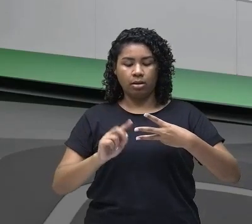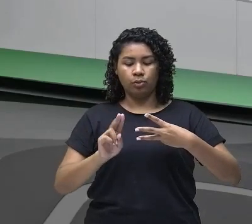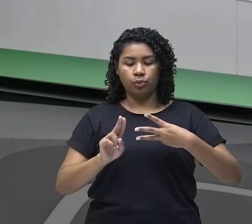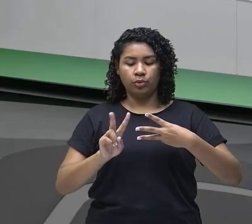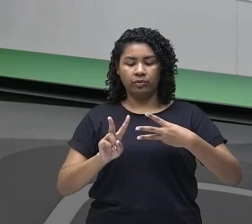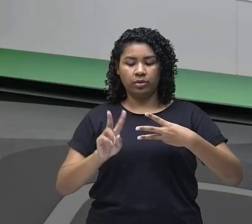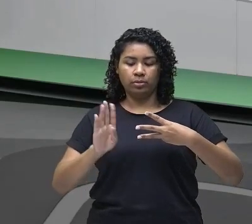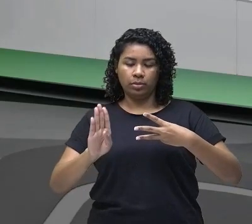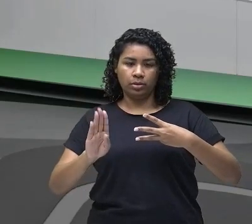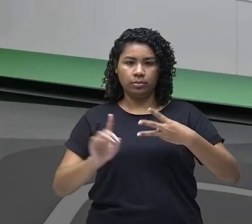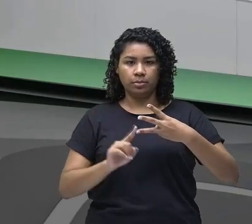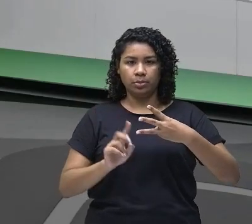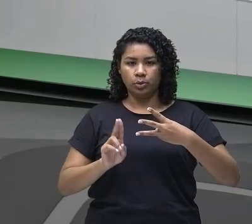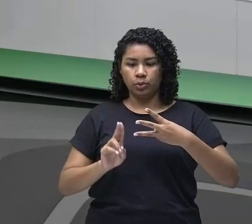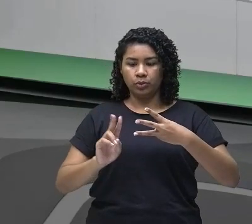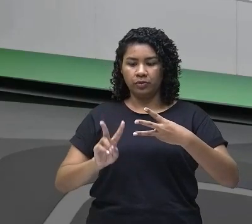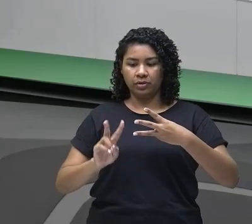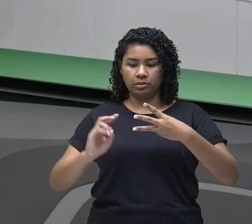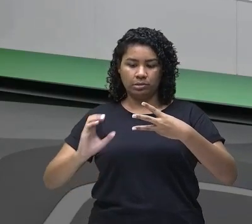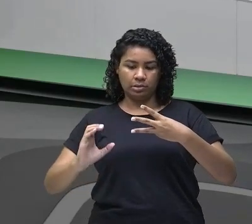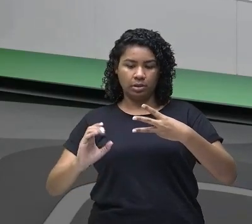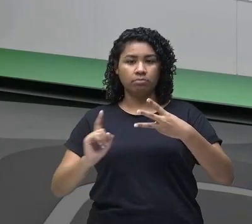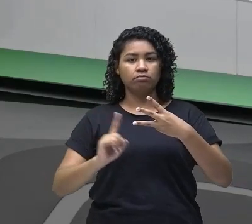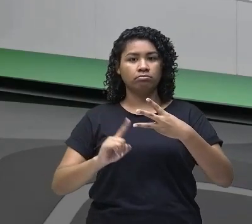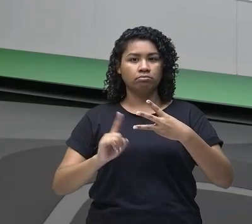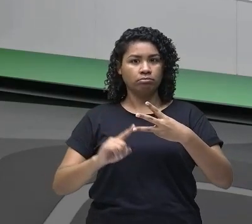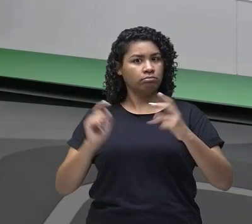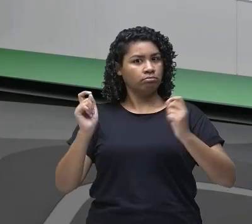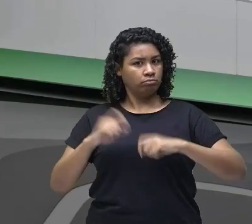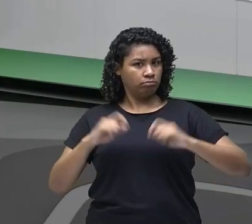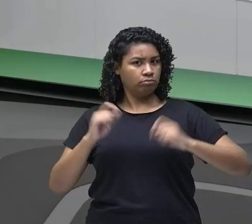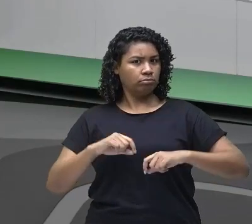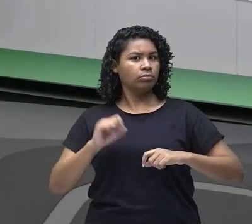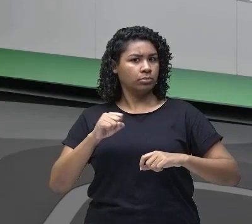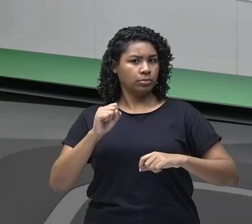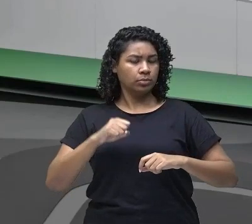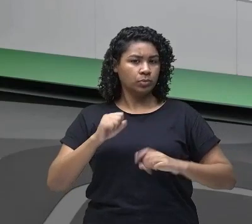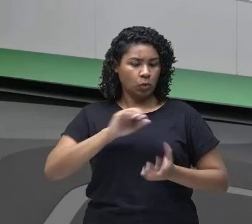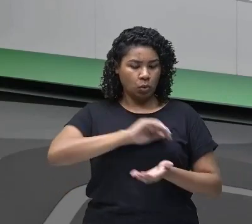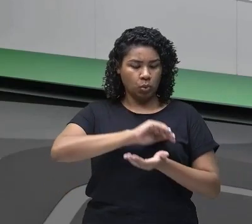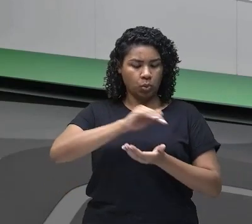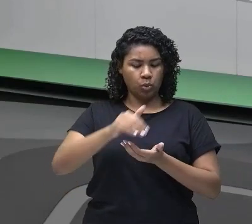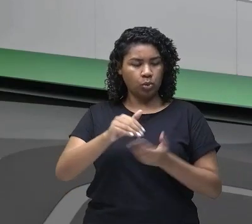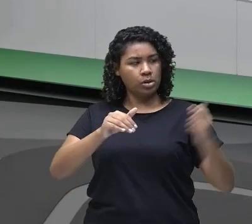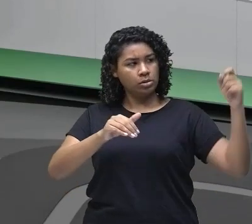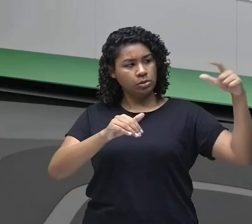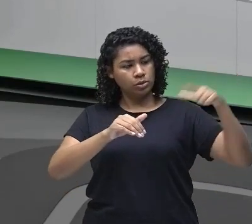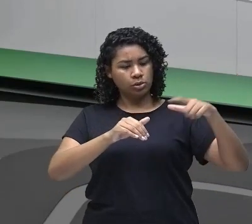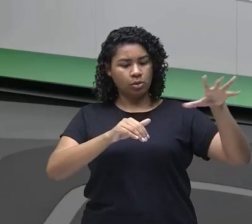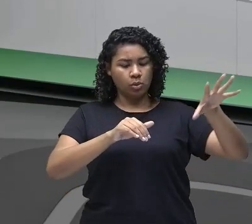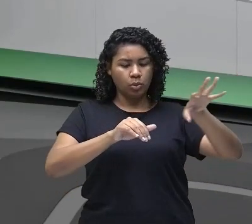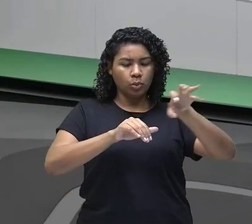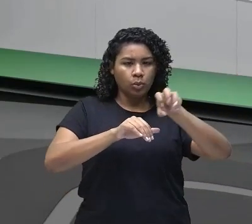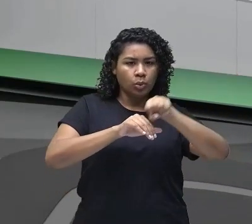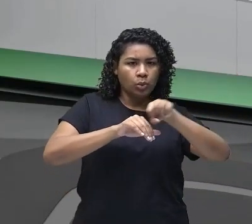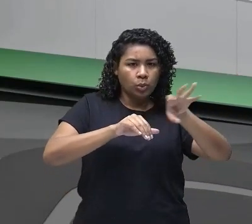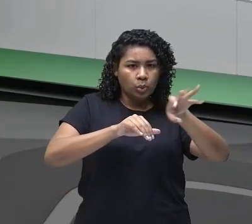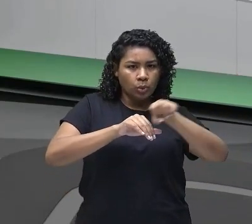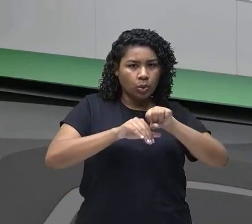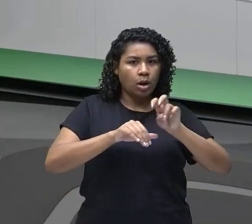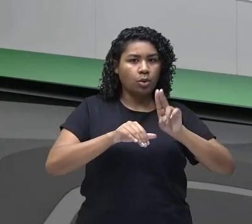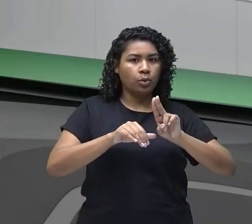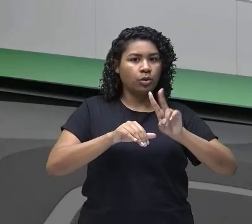UVC. O UVC, ele é completamente absorvido pela camada de ozônio, e a gente viu